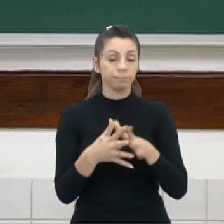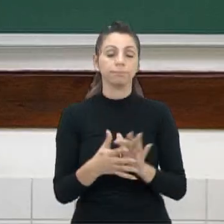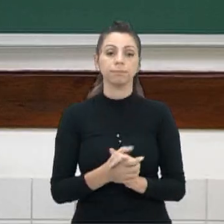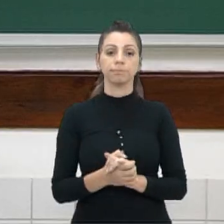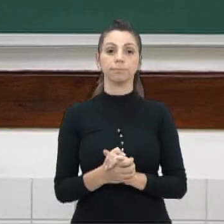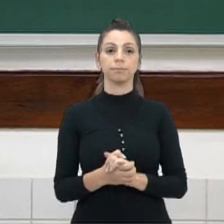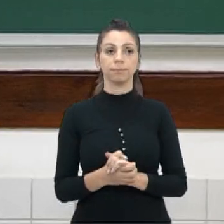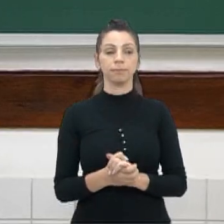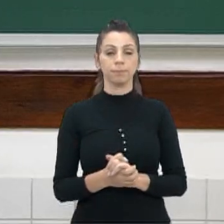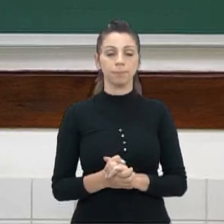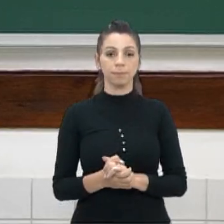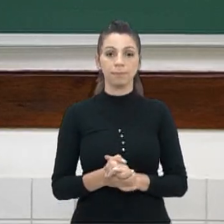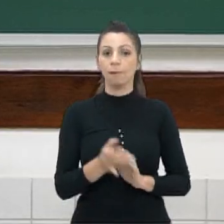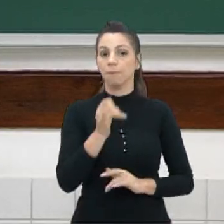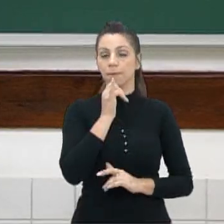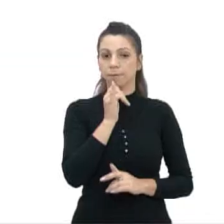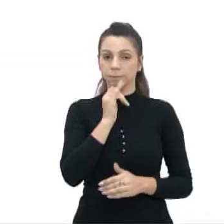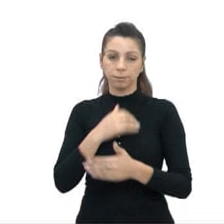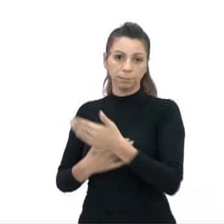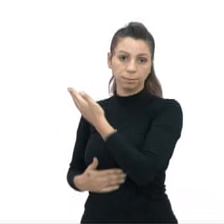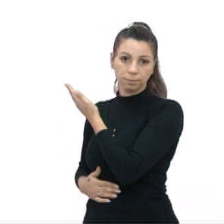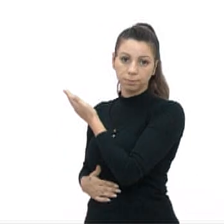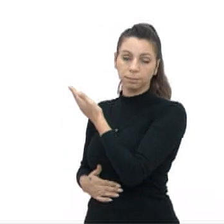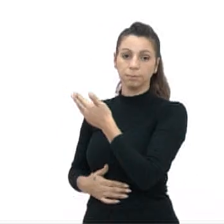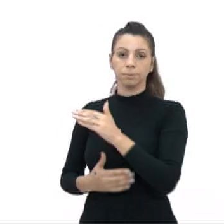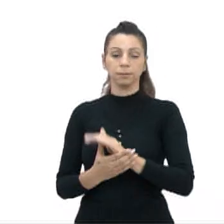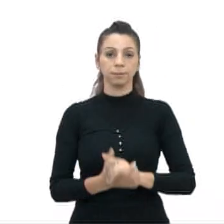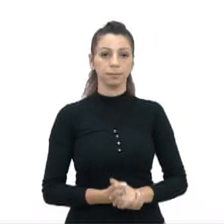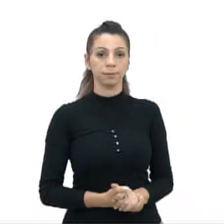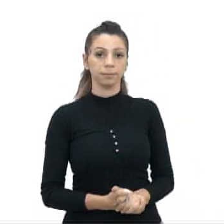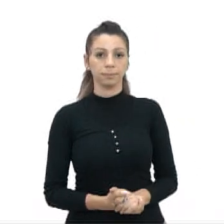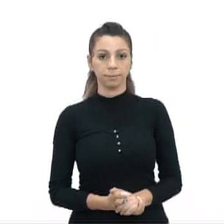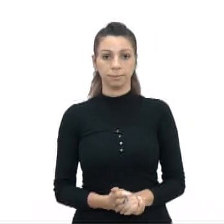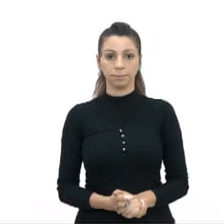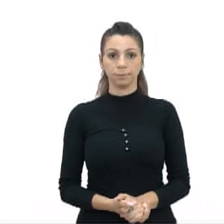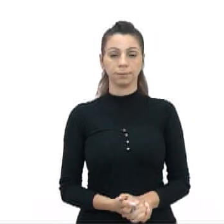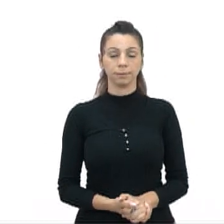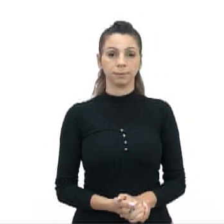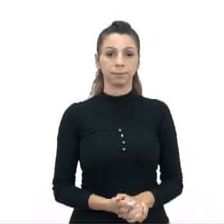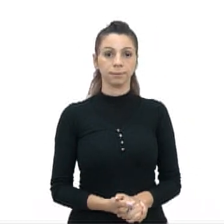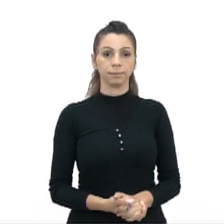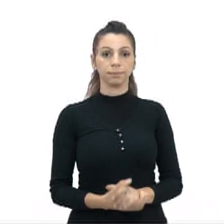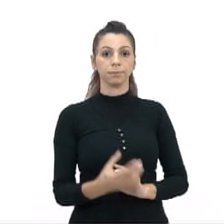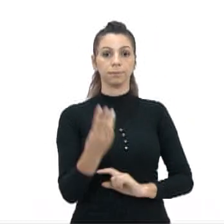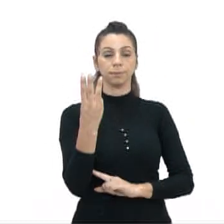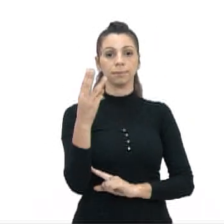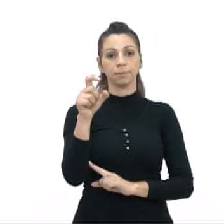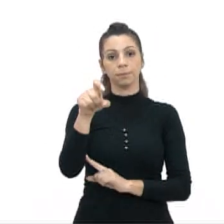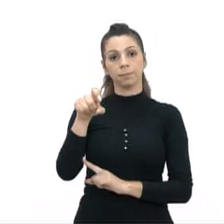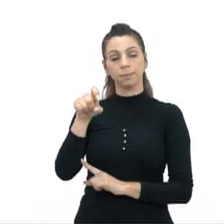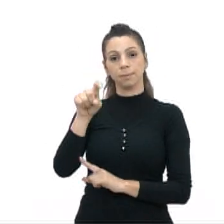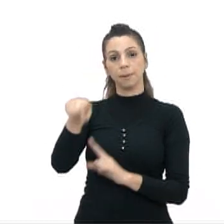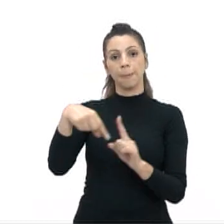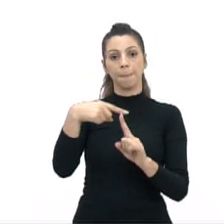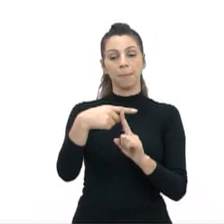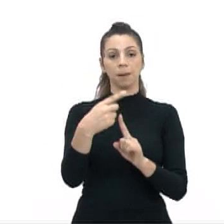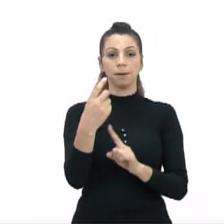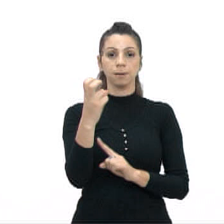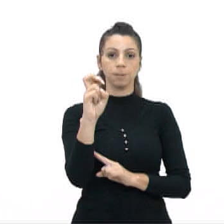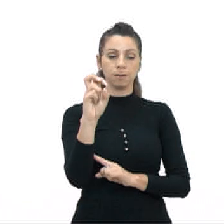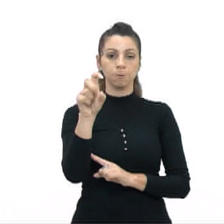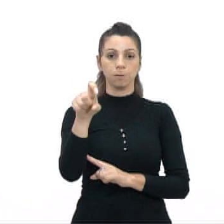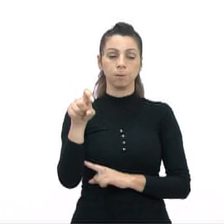Alguns exemplos para você. Dê uma olhadinha ali. 3x mais 5x menos